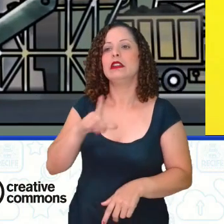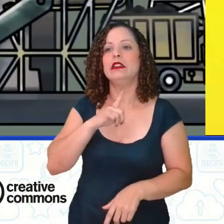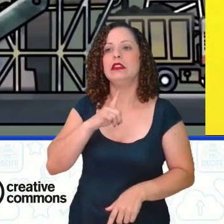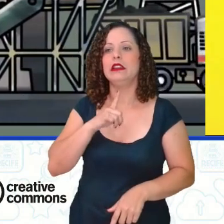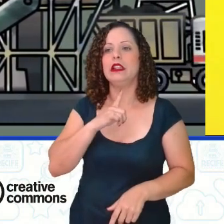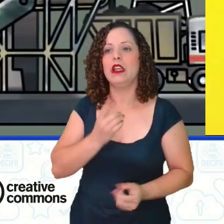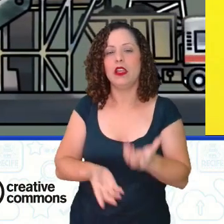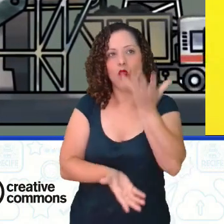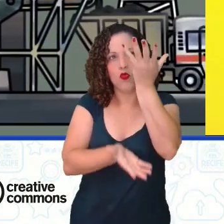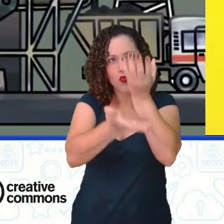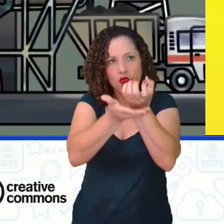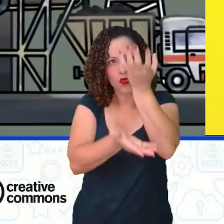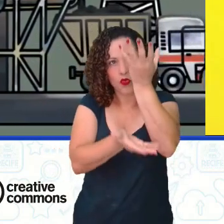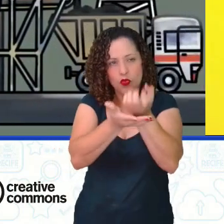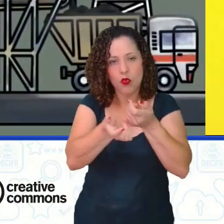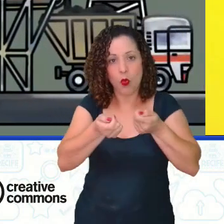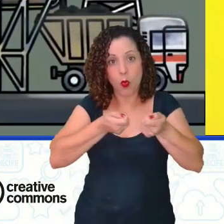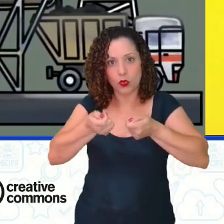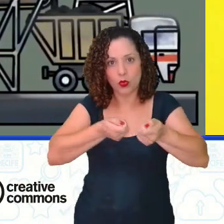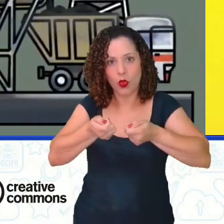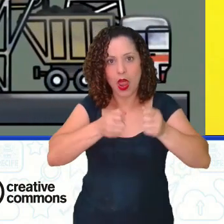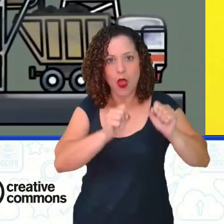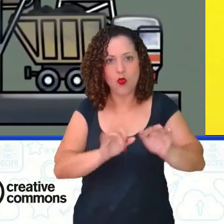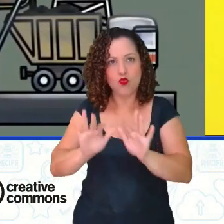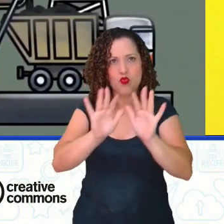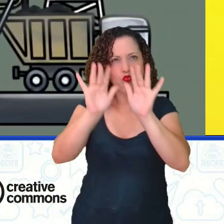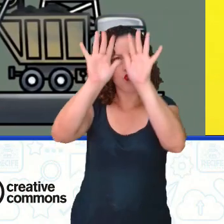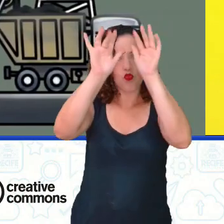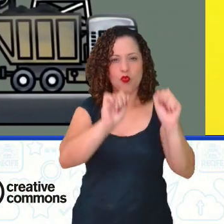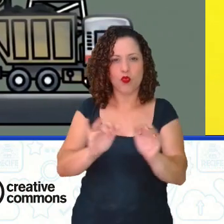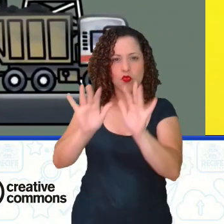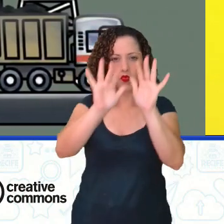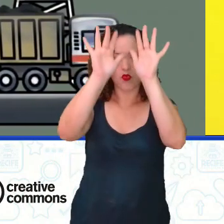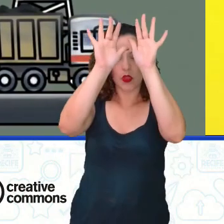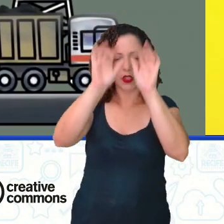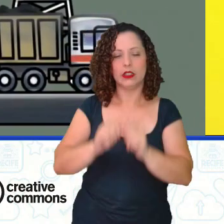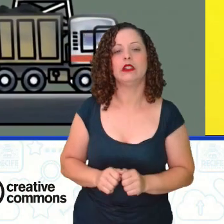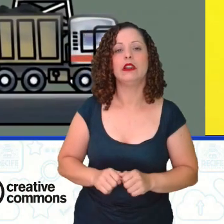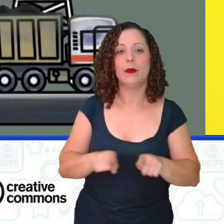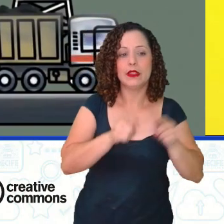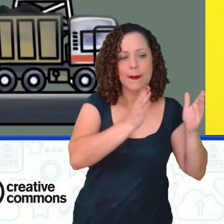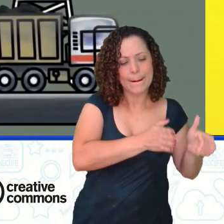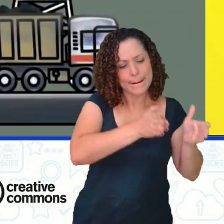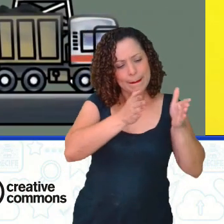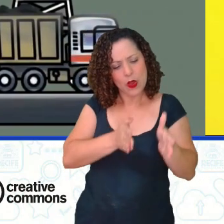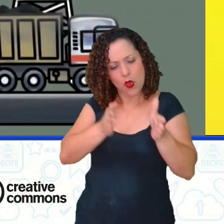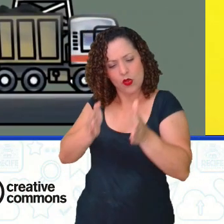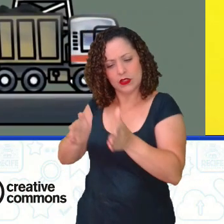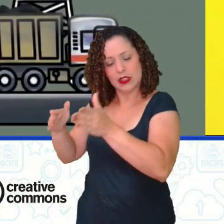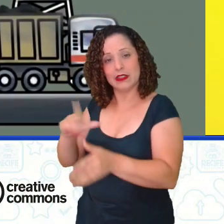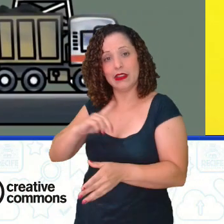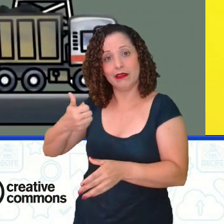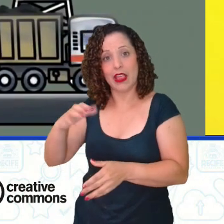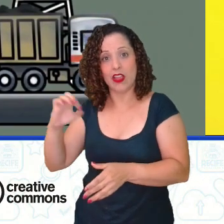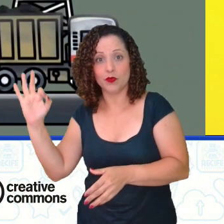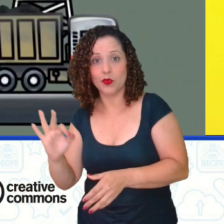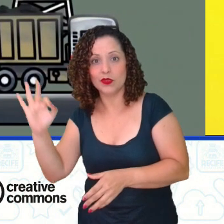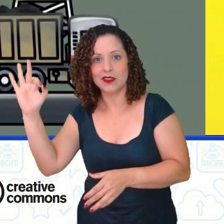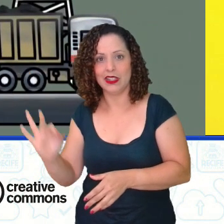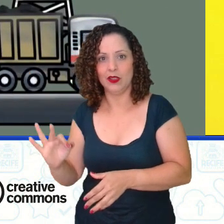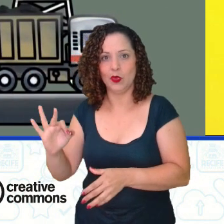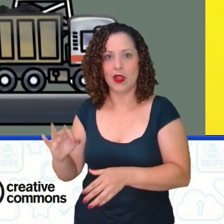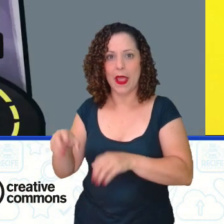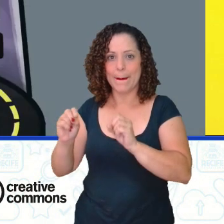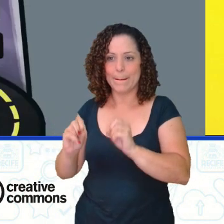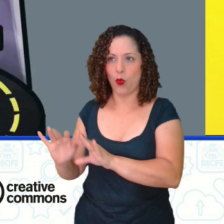a poluição atmosférica. Depois de todo esse processo, ainda resta 10% do lixo, em forma de